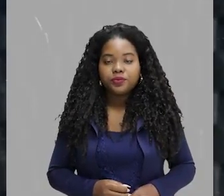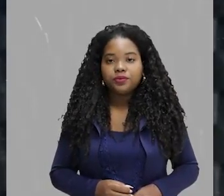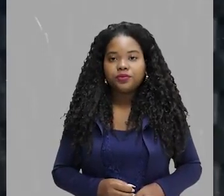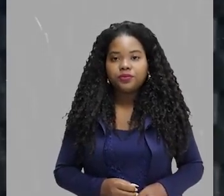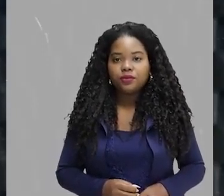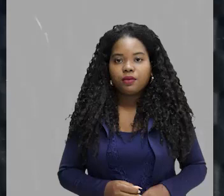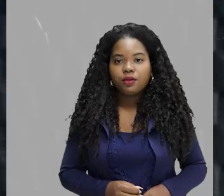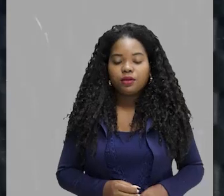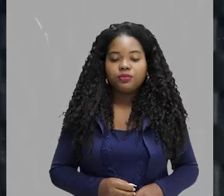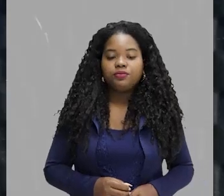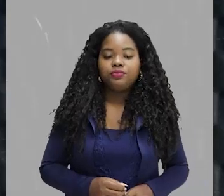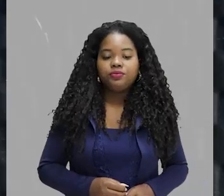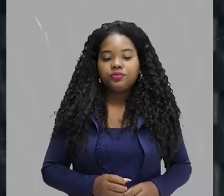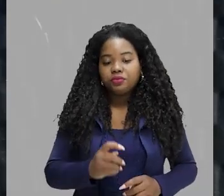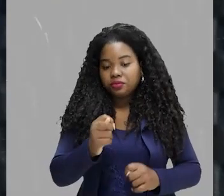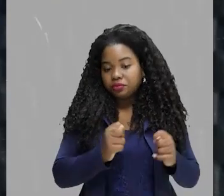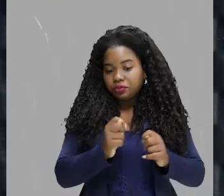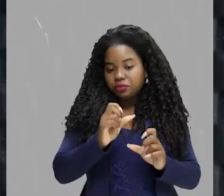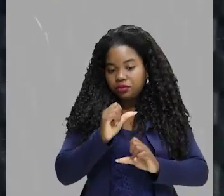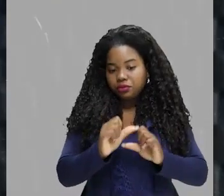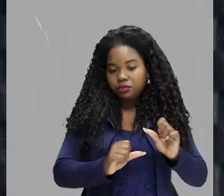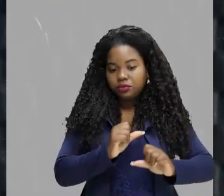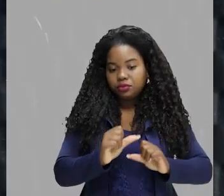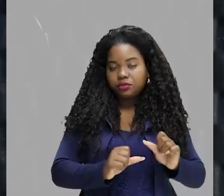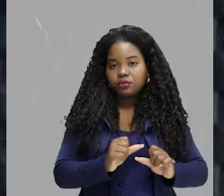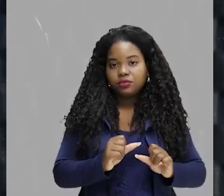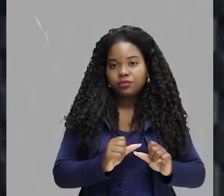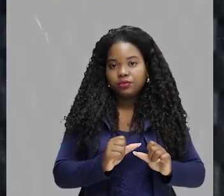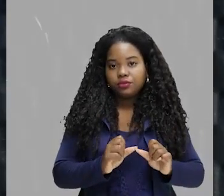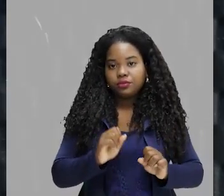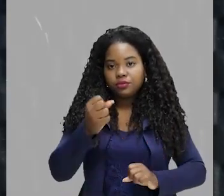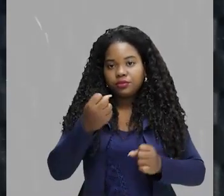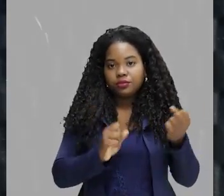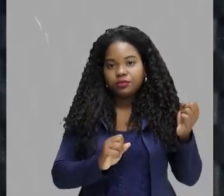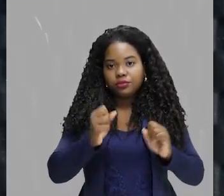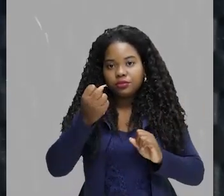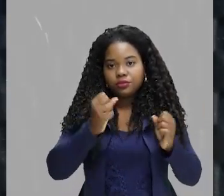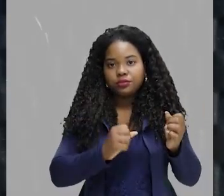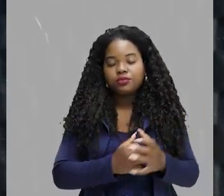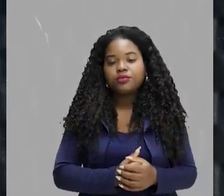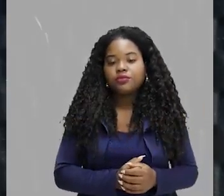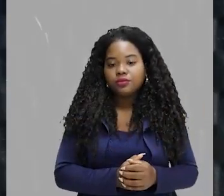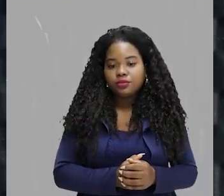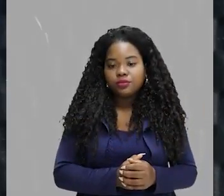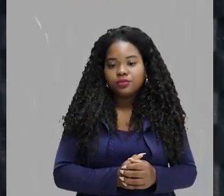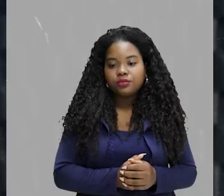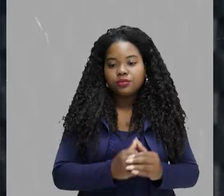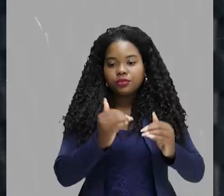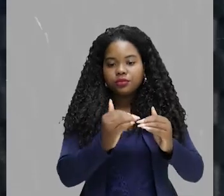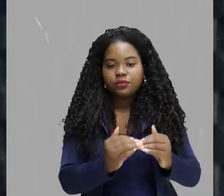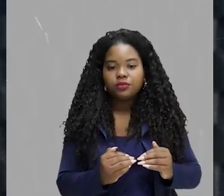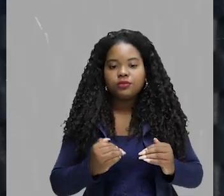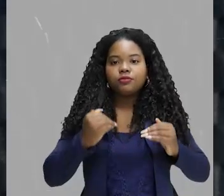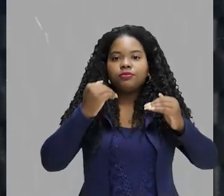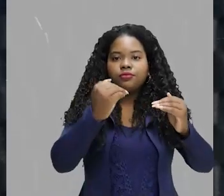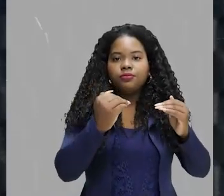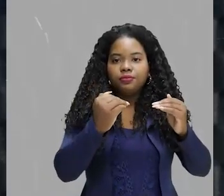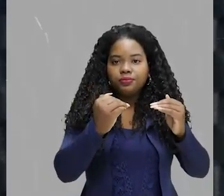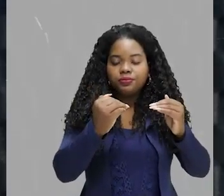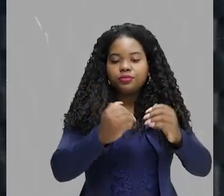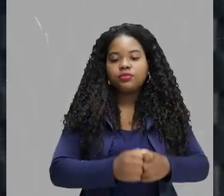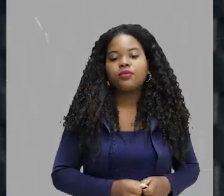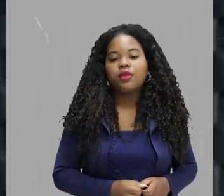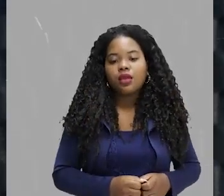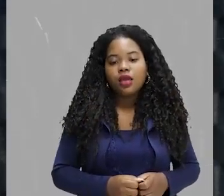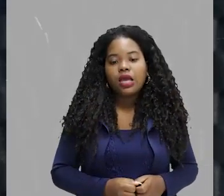produção. É claro que a economia mudou, a indústria potencializou muito mais a capacidade produtiva